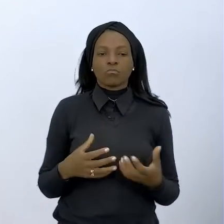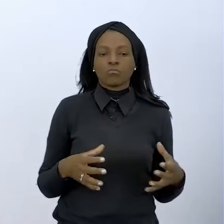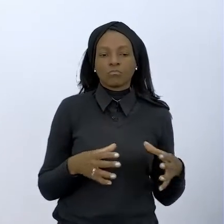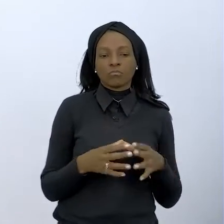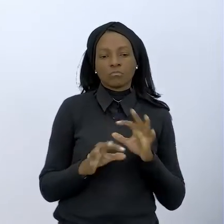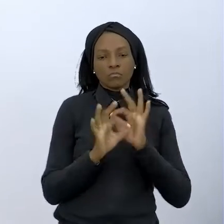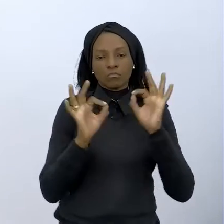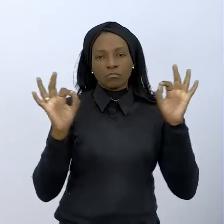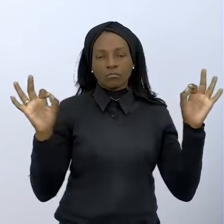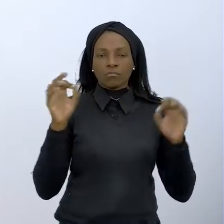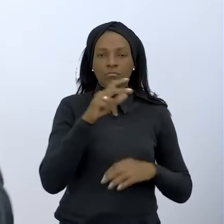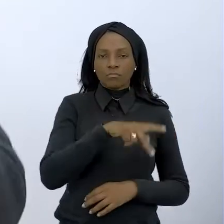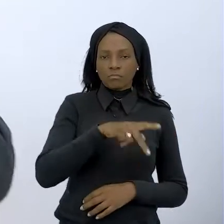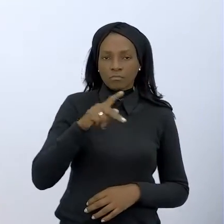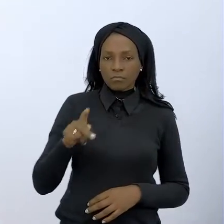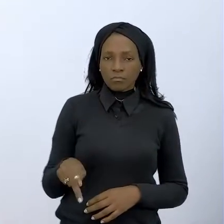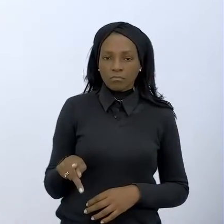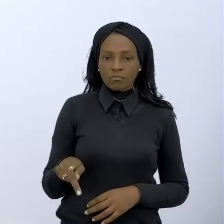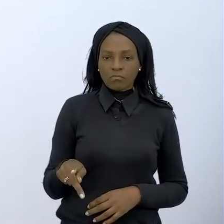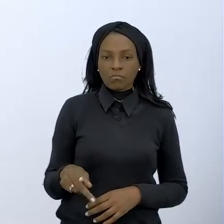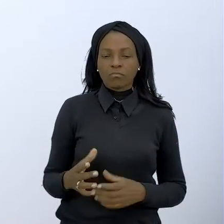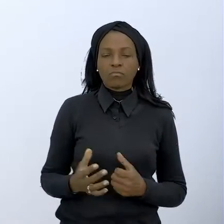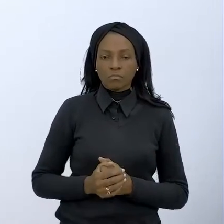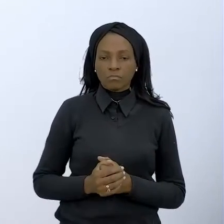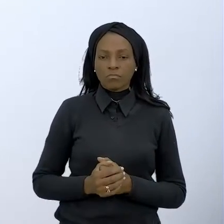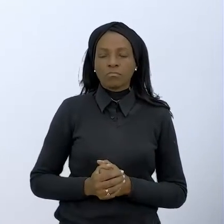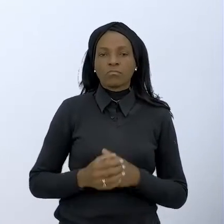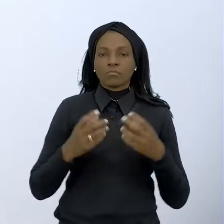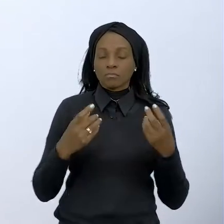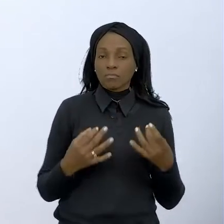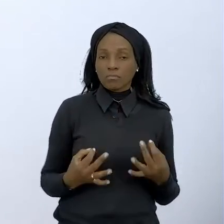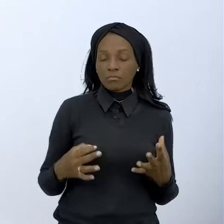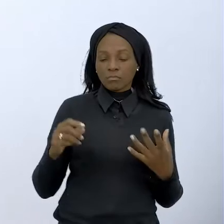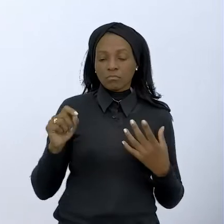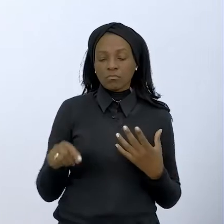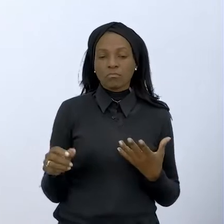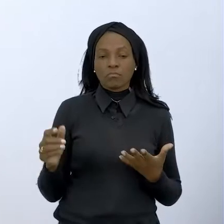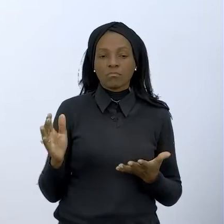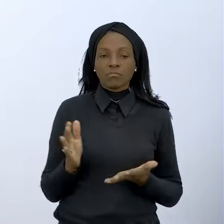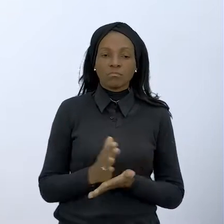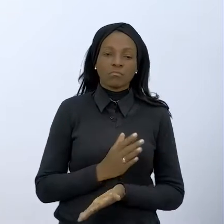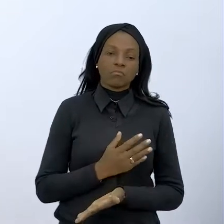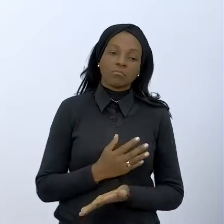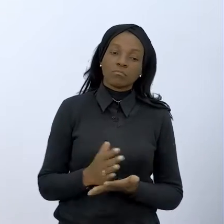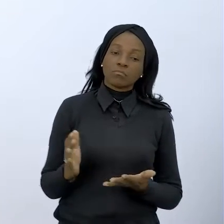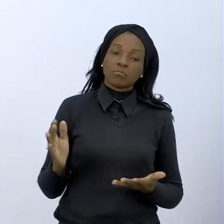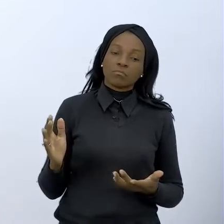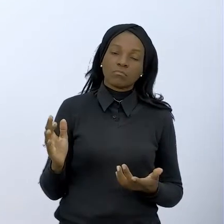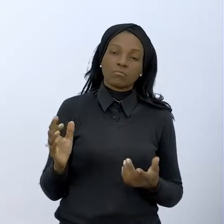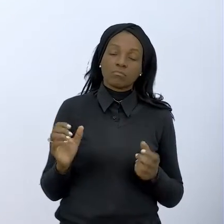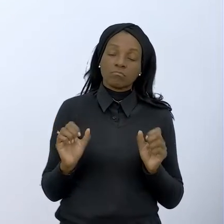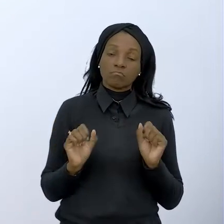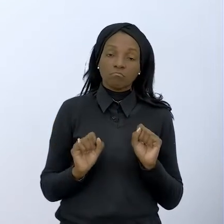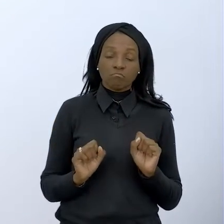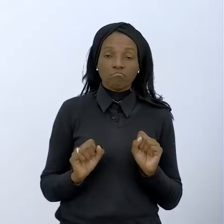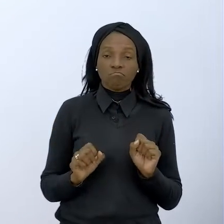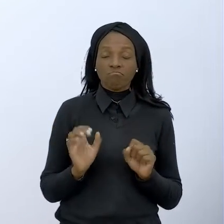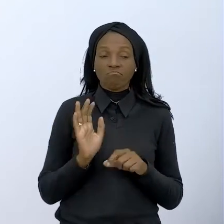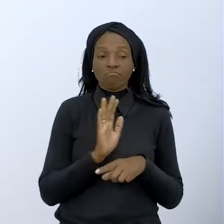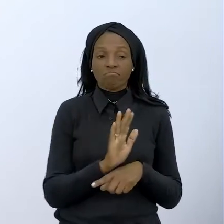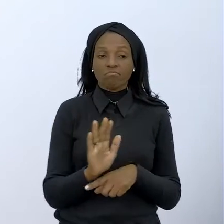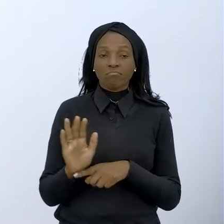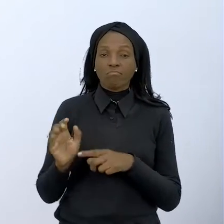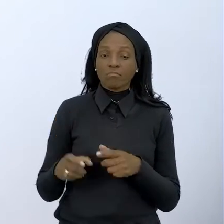caríssimos professores, estabelecendo aqui algo que pode ampliar ainda mais